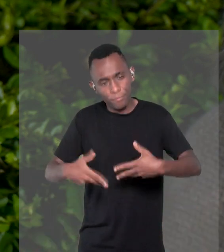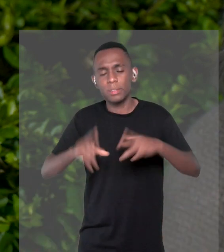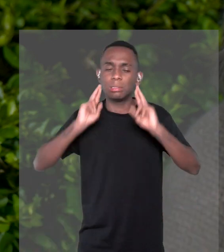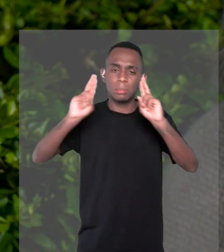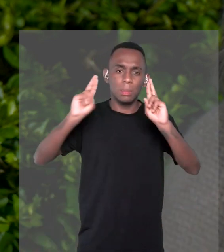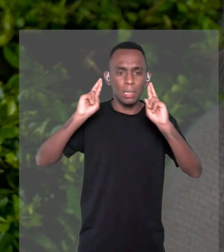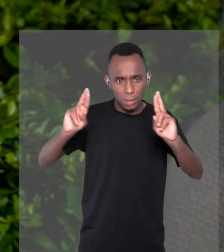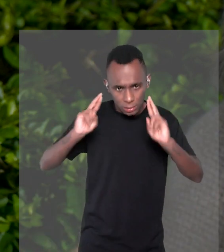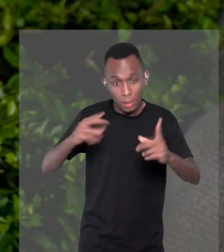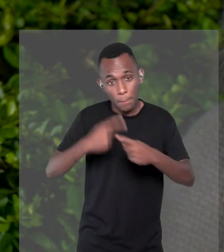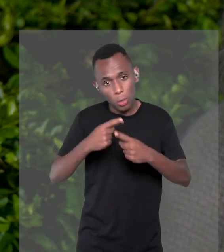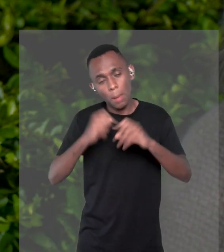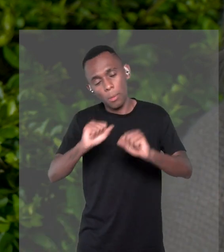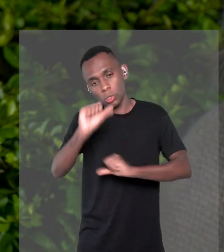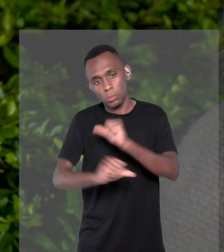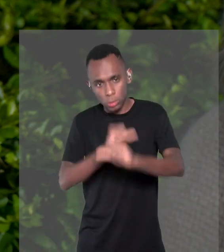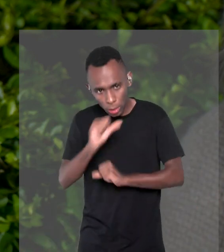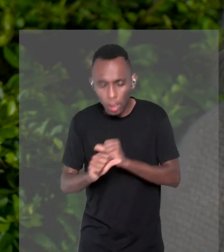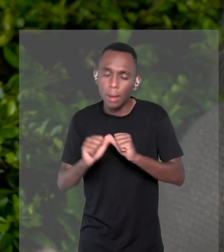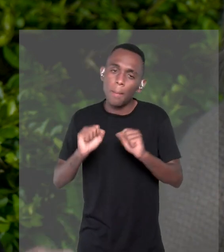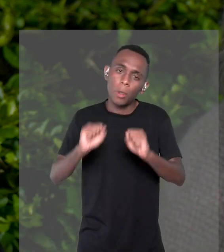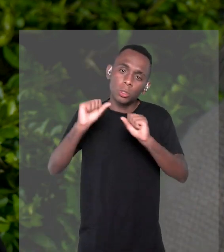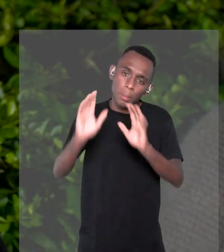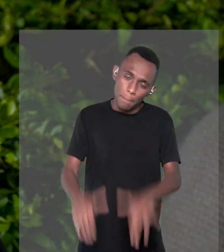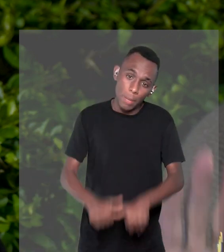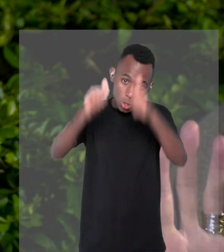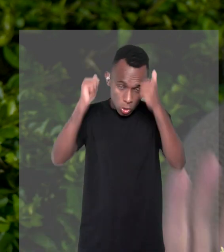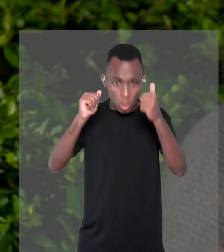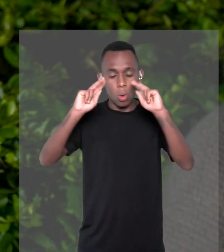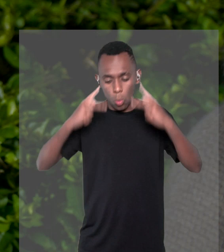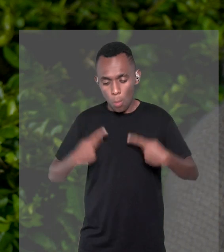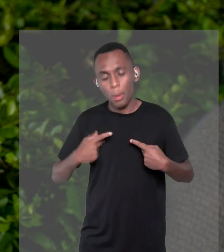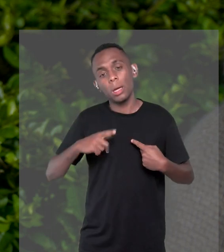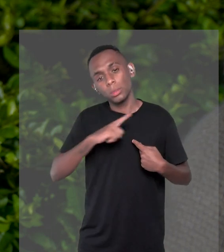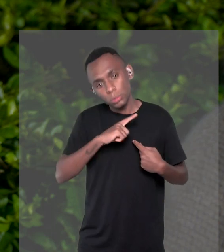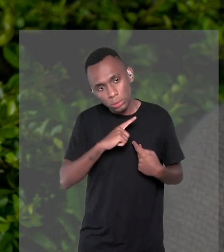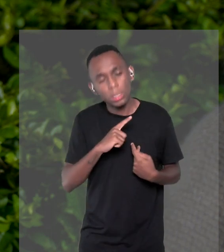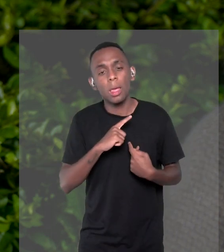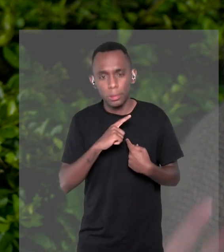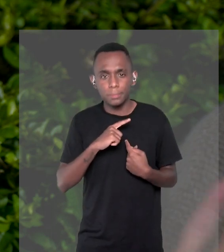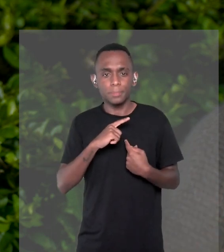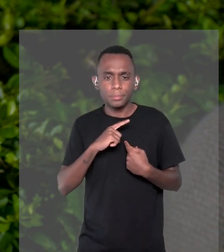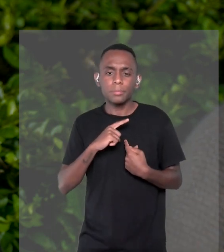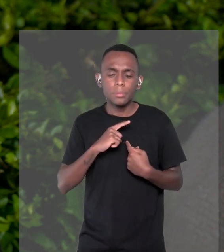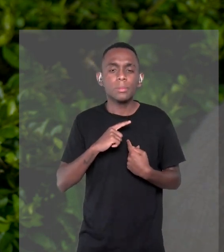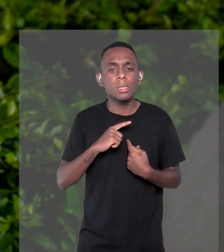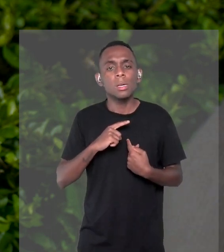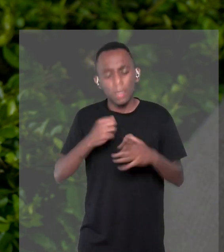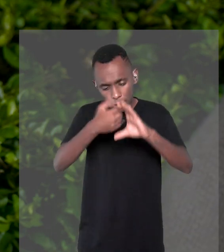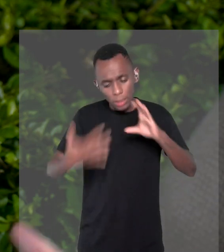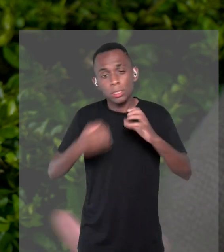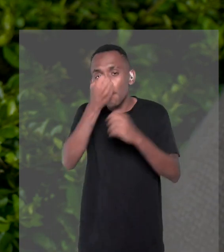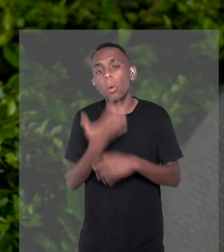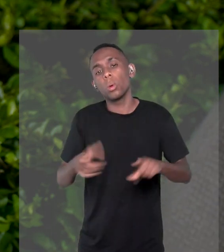fazer denúncia, seja, no final, uma luz, ainda que muito leve, de esperança,